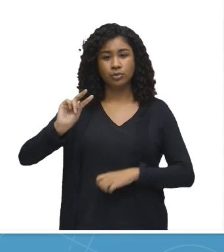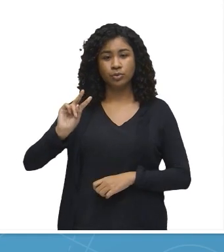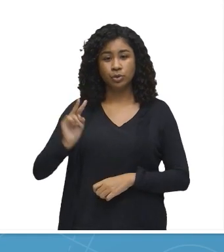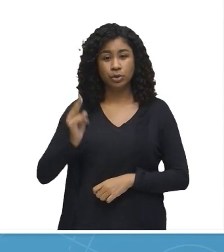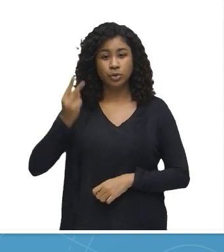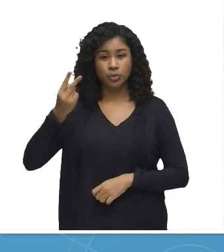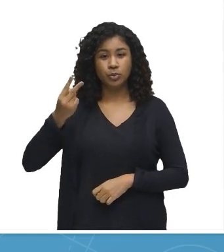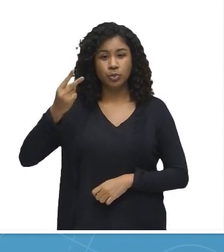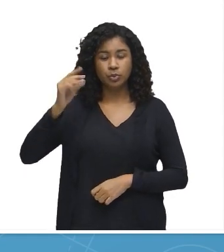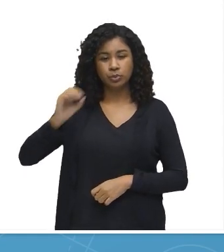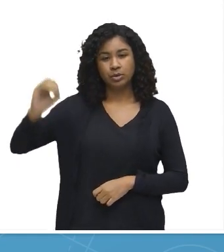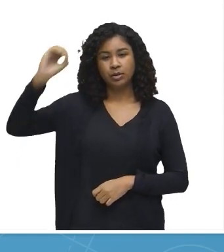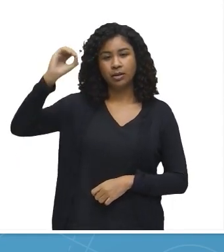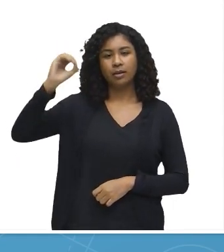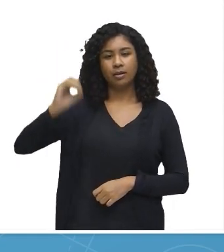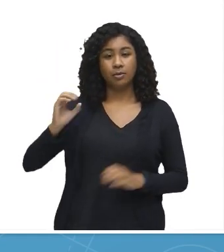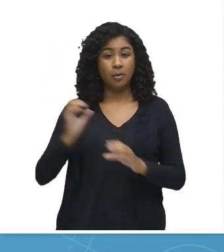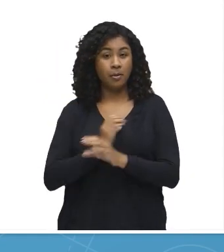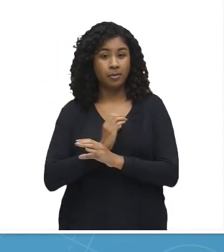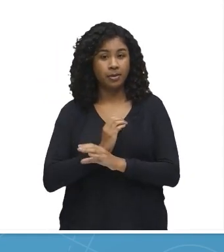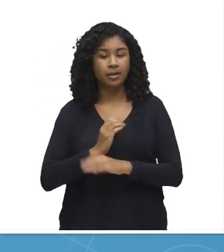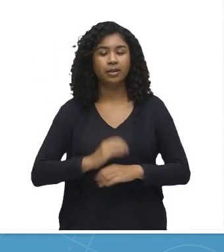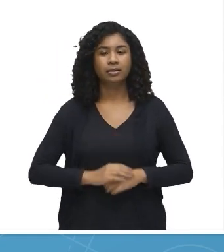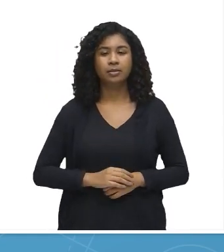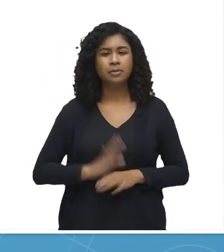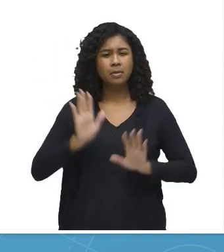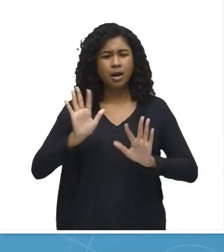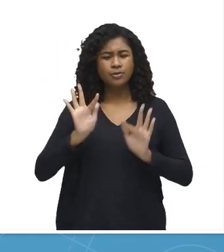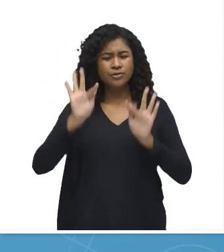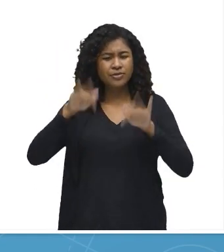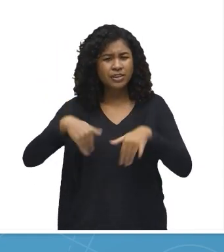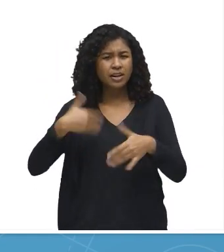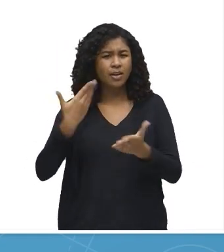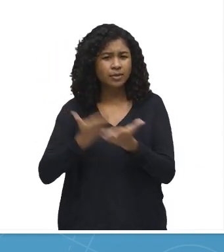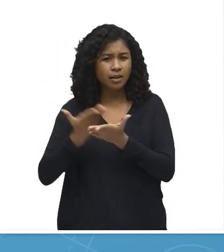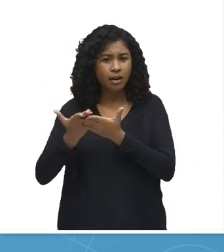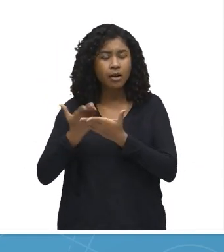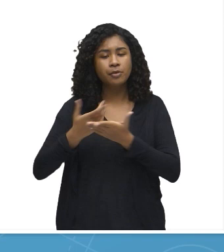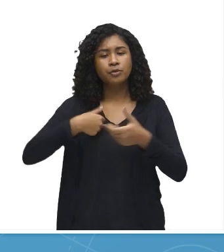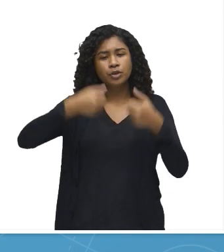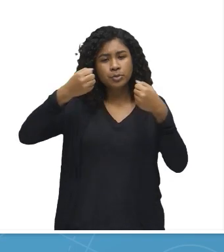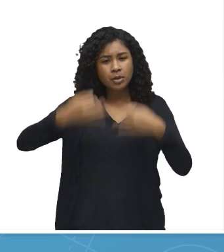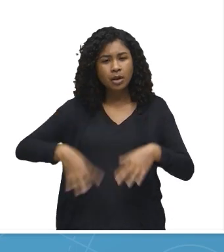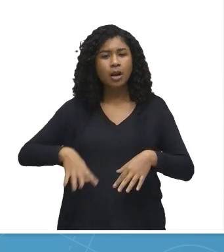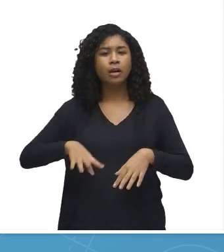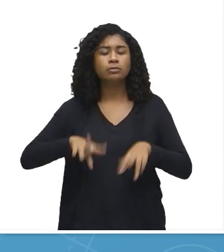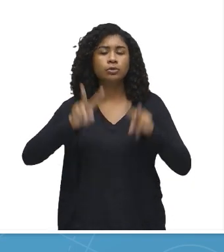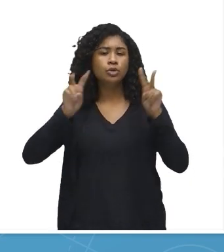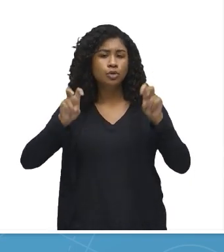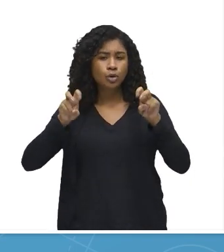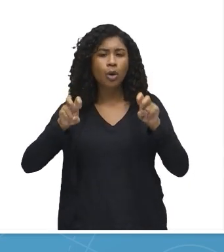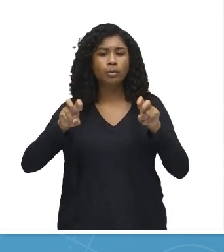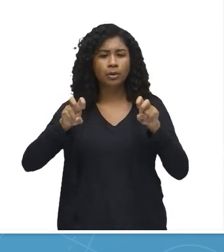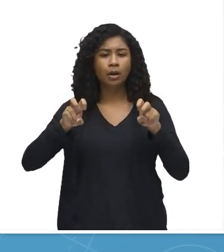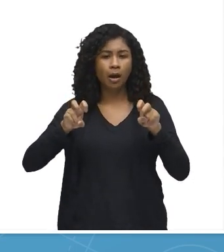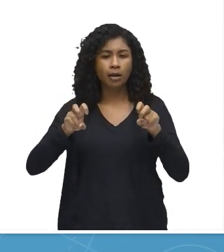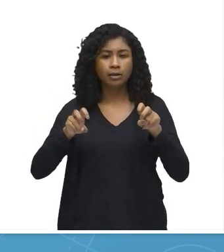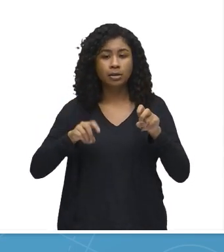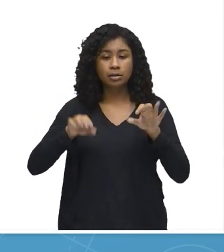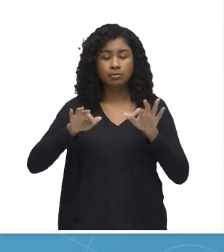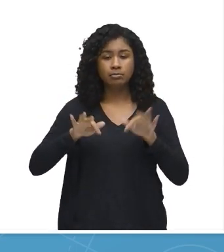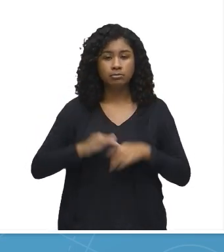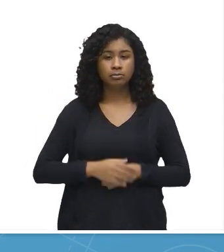dar um exemplo para vocês de equações do segundo grau incompletas também, apenas para a gente ter um parâmetro, tá? Apenas para a gente